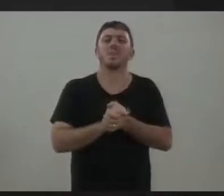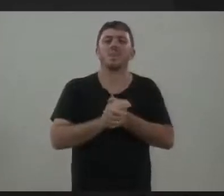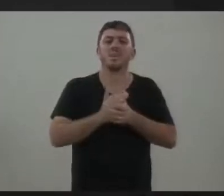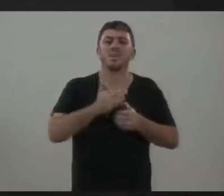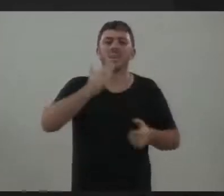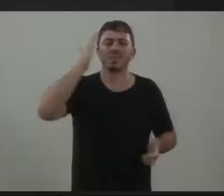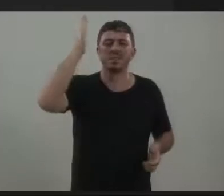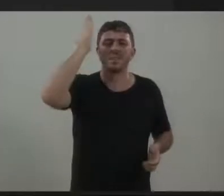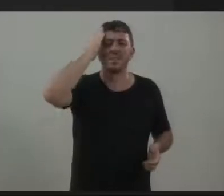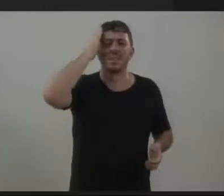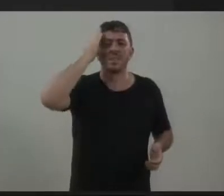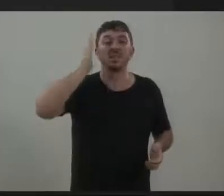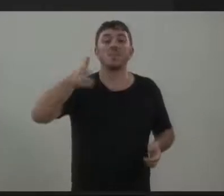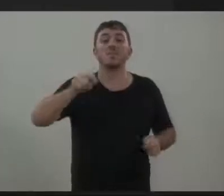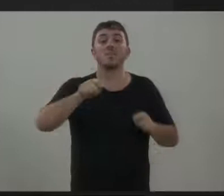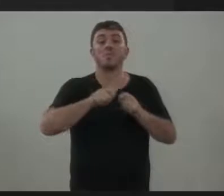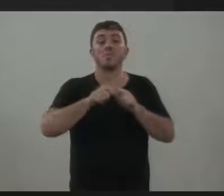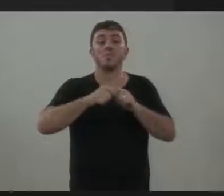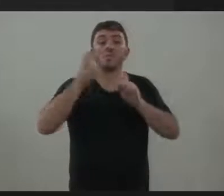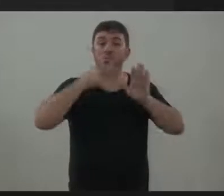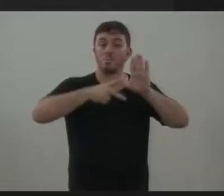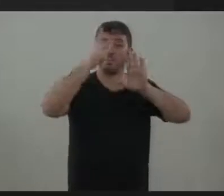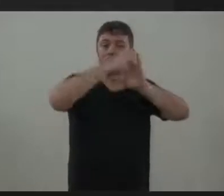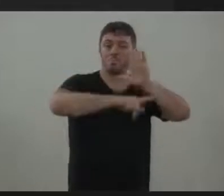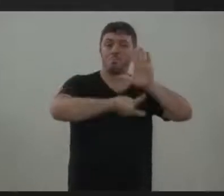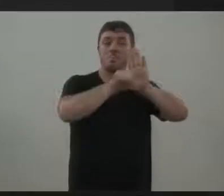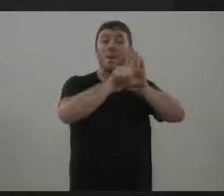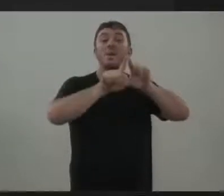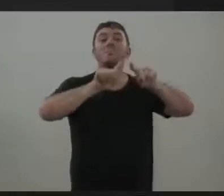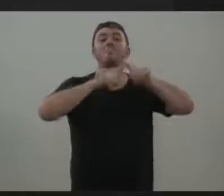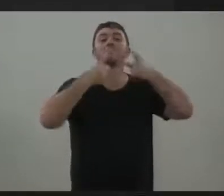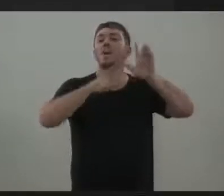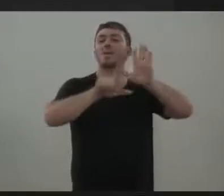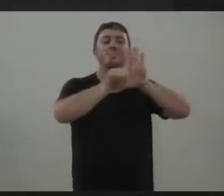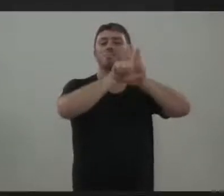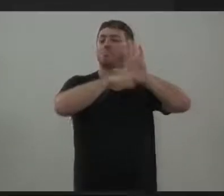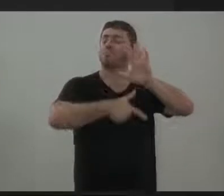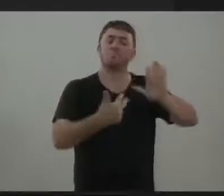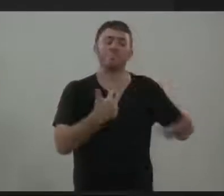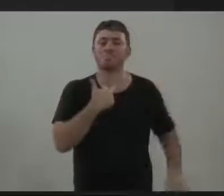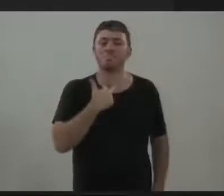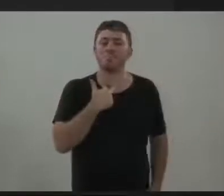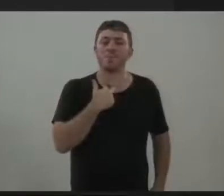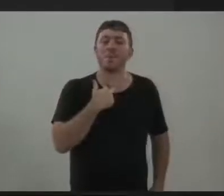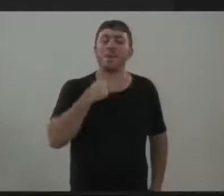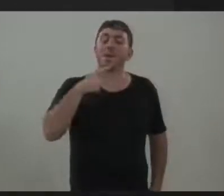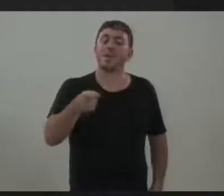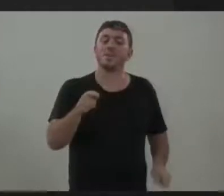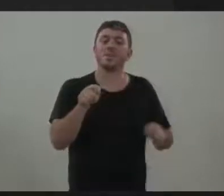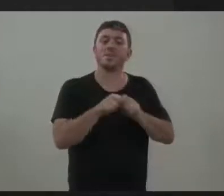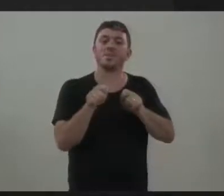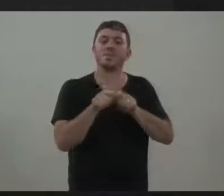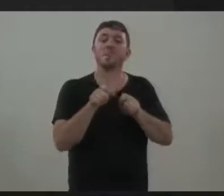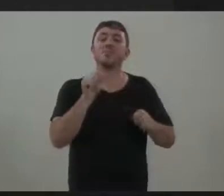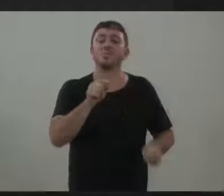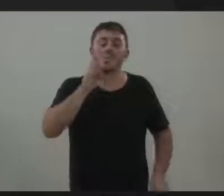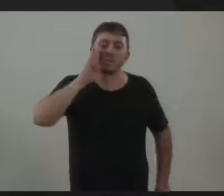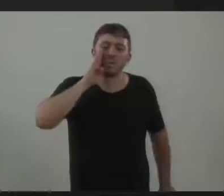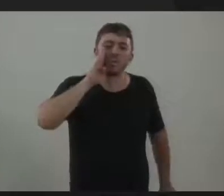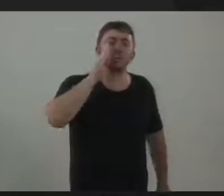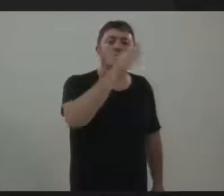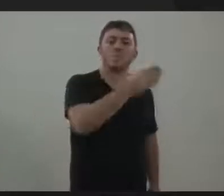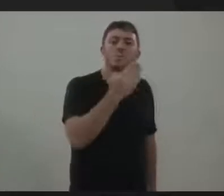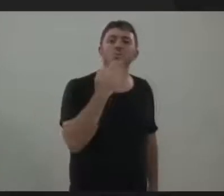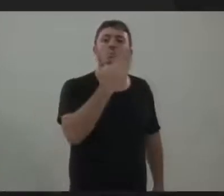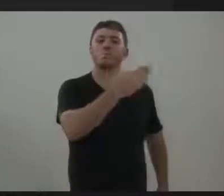tentou, à época, um projeto de lei, mas era inconstitucional, e aí o senhor encaminhou esse projeto